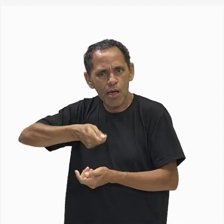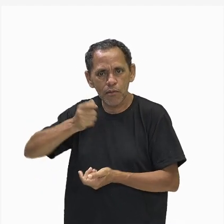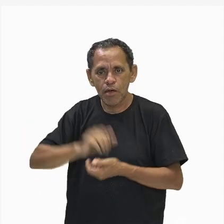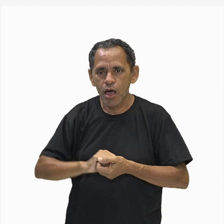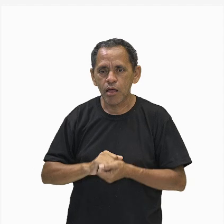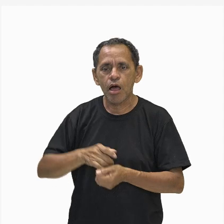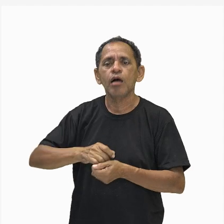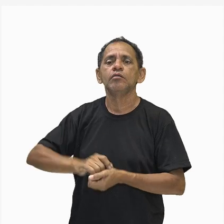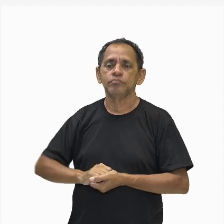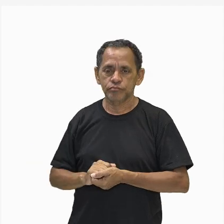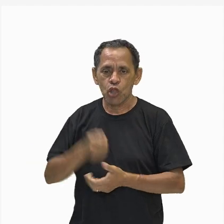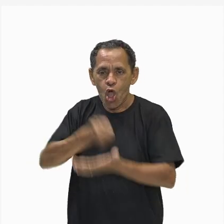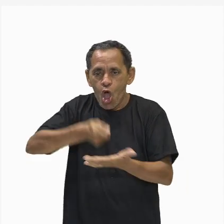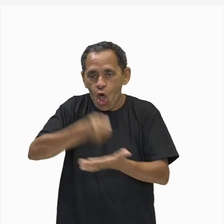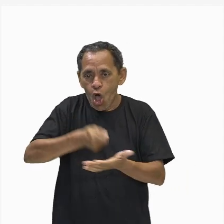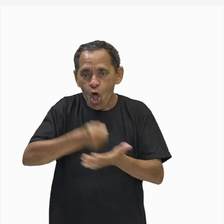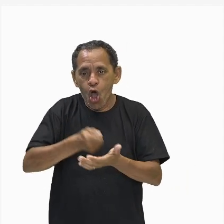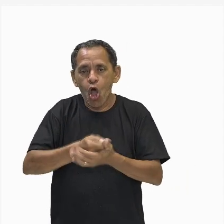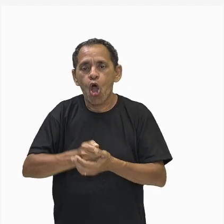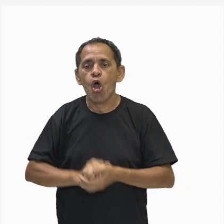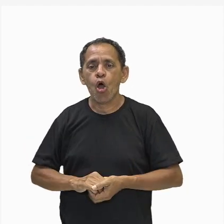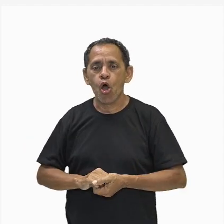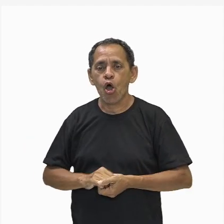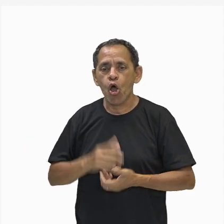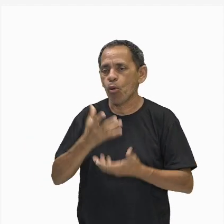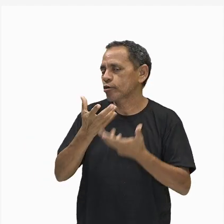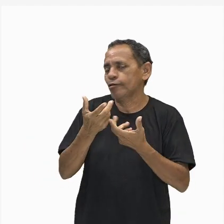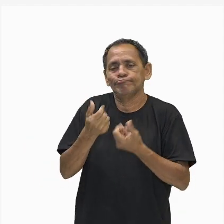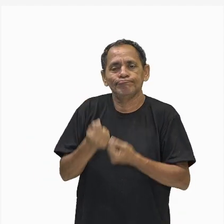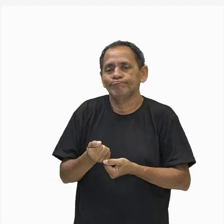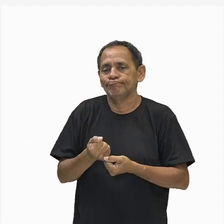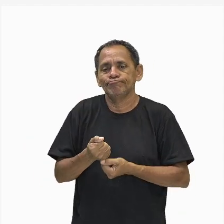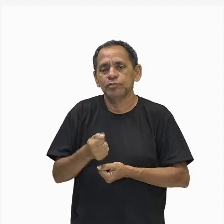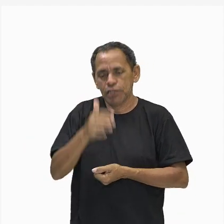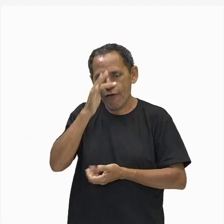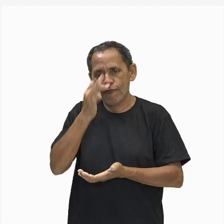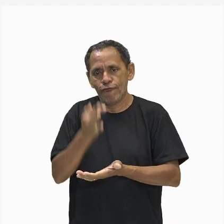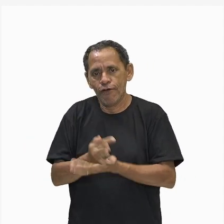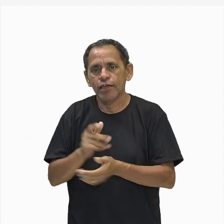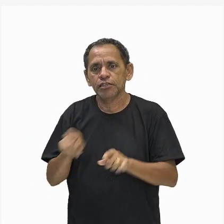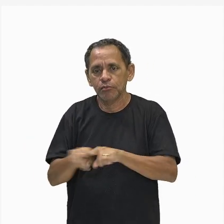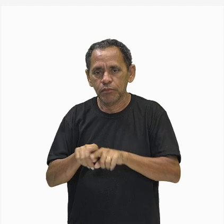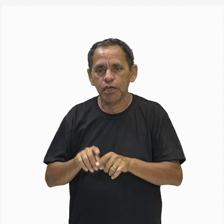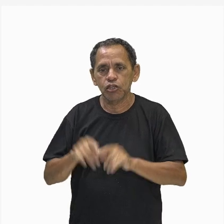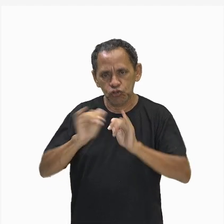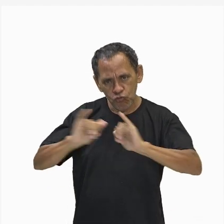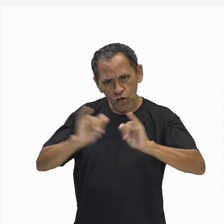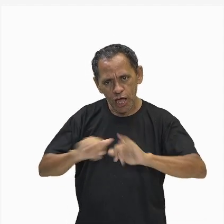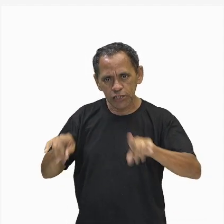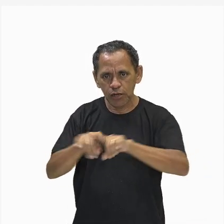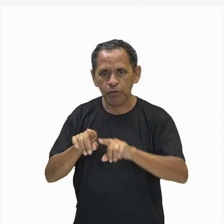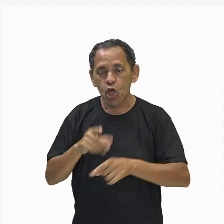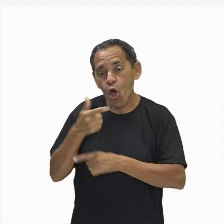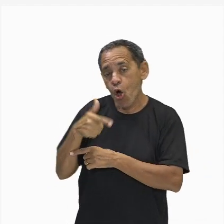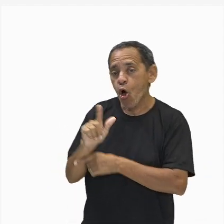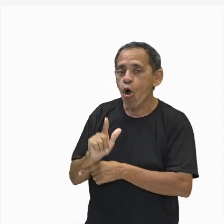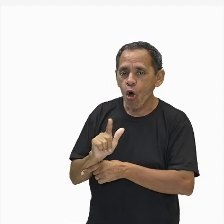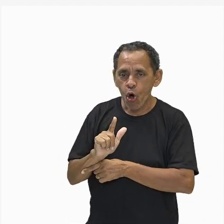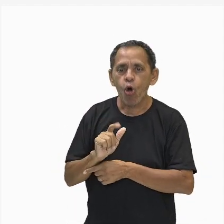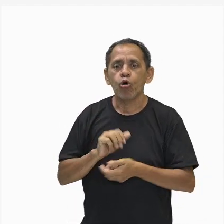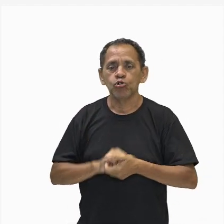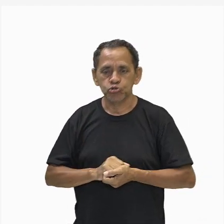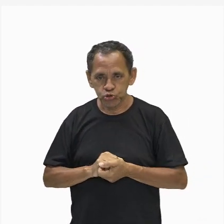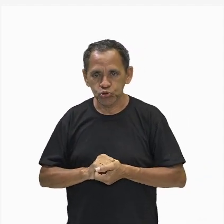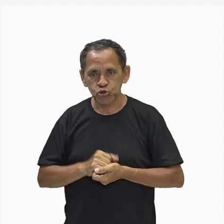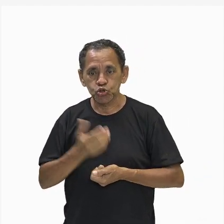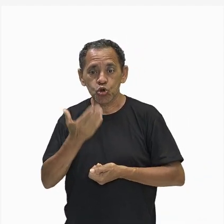a renegar a sua fé. Em alguns casos foram crucificados. Em outros foram dados como comida aos